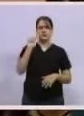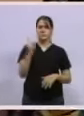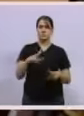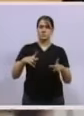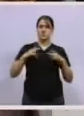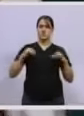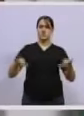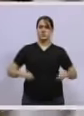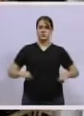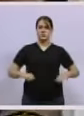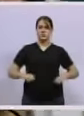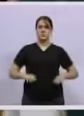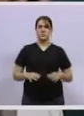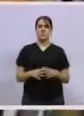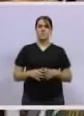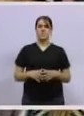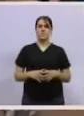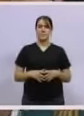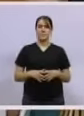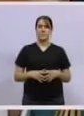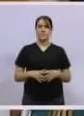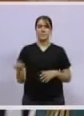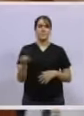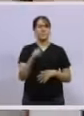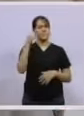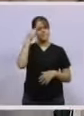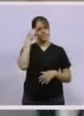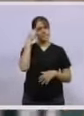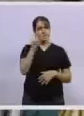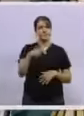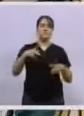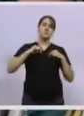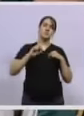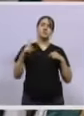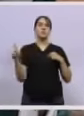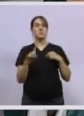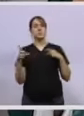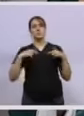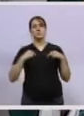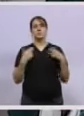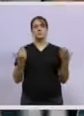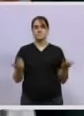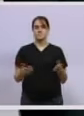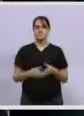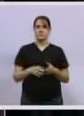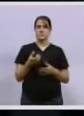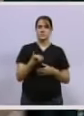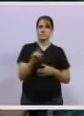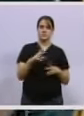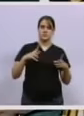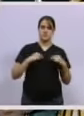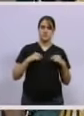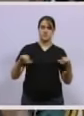merecia aquilo. Não pare de pensar isso. Não fique pensando no que você merecia ou não merecia. Se você não merecia